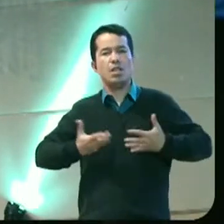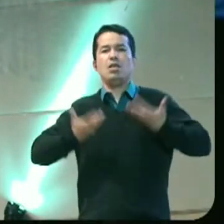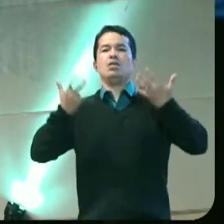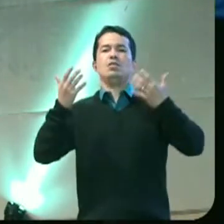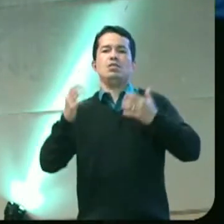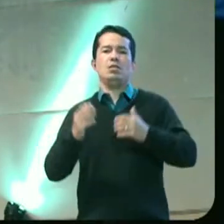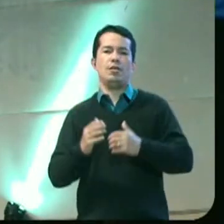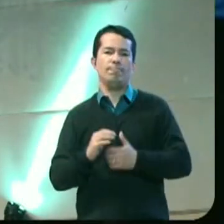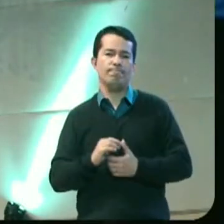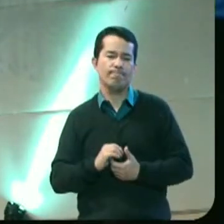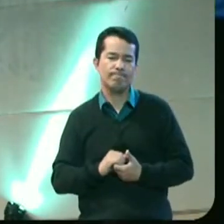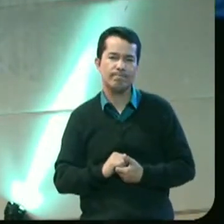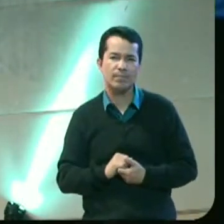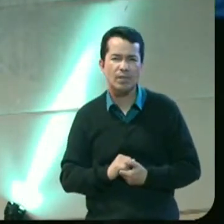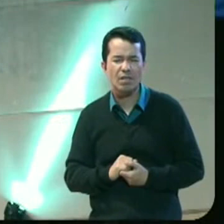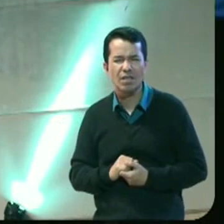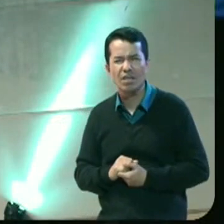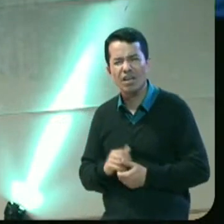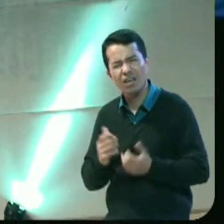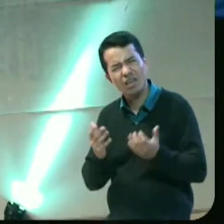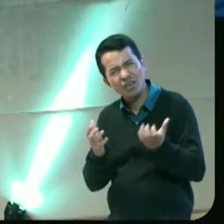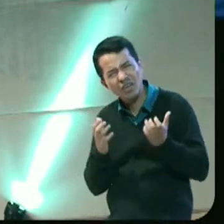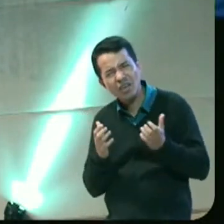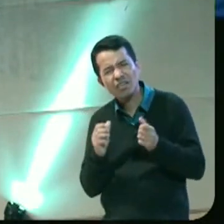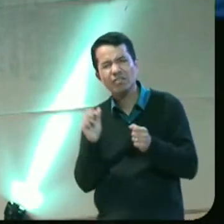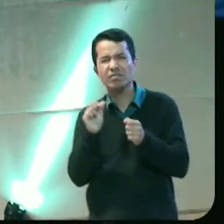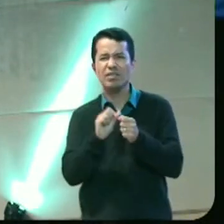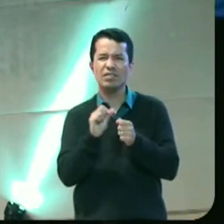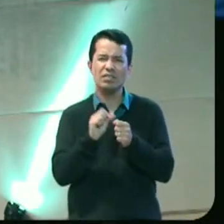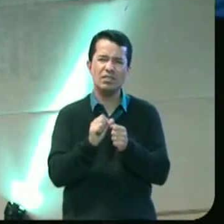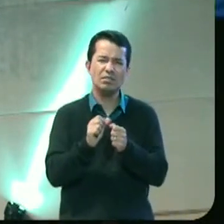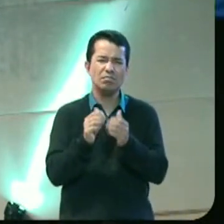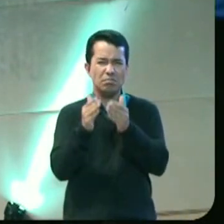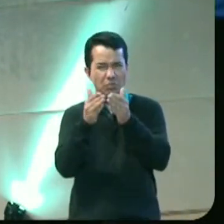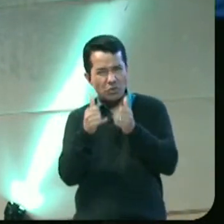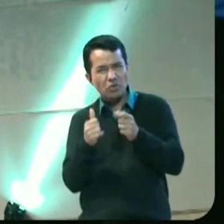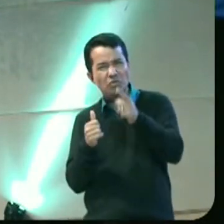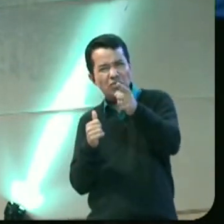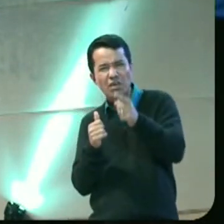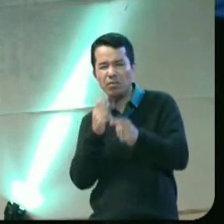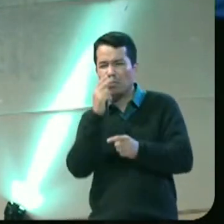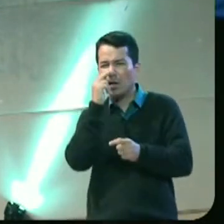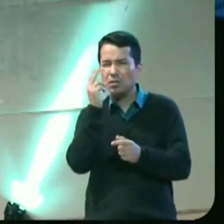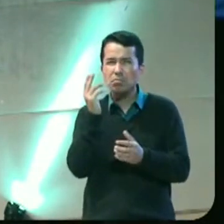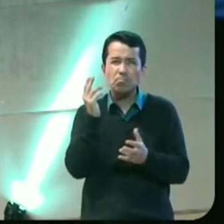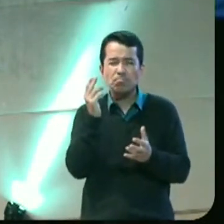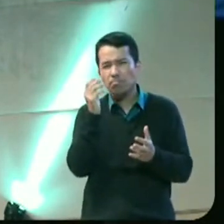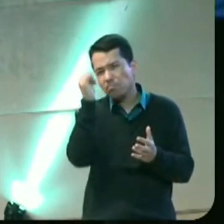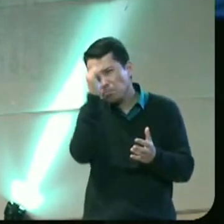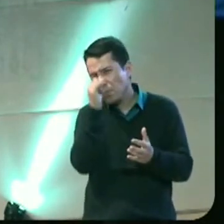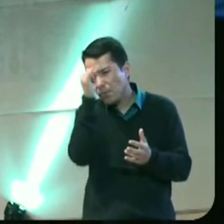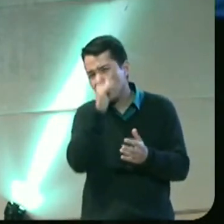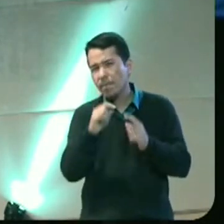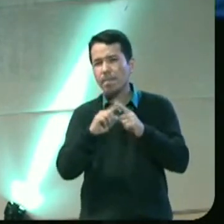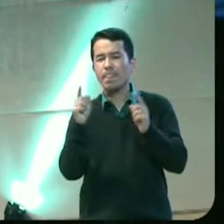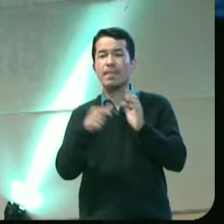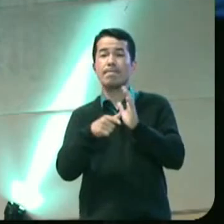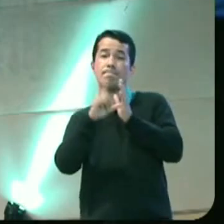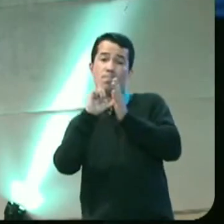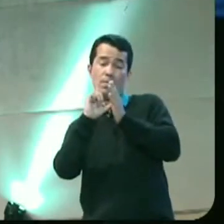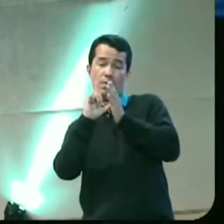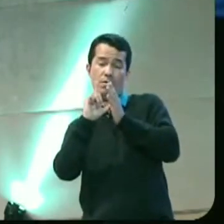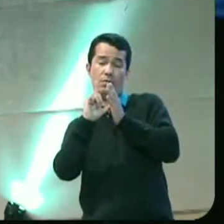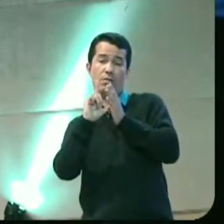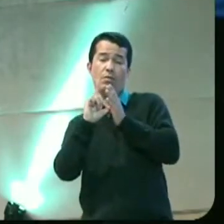te fazer um convite que vai parecer até meio bobo, mas antes da gente orar, eu trouxe aqui o meu